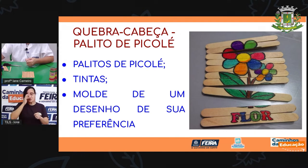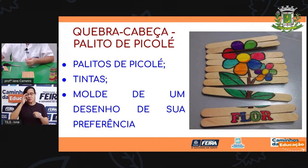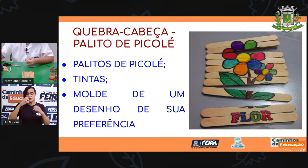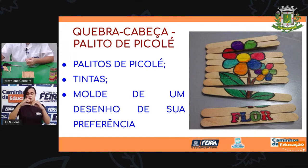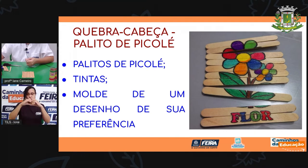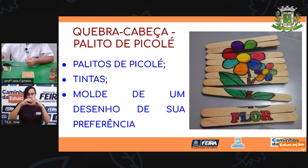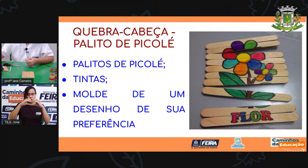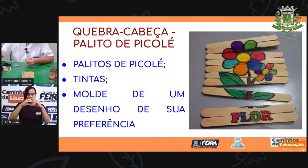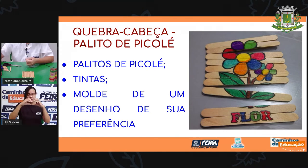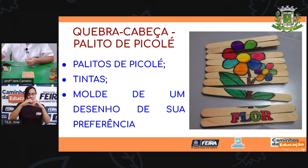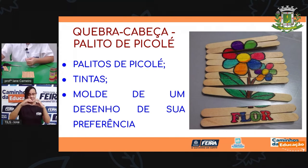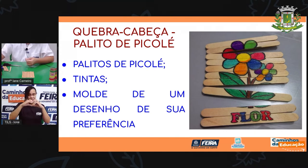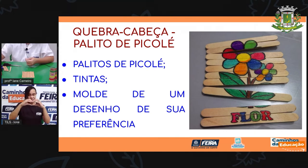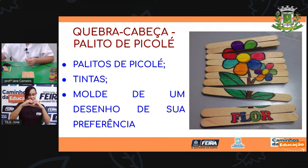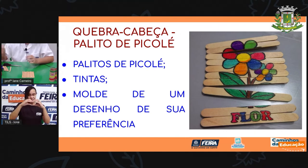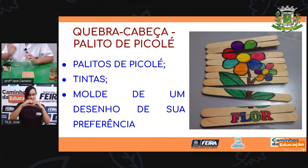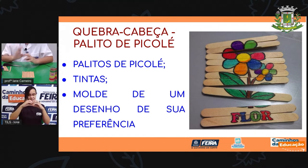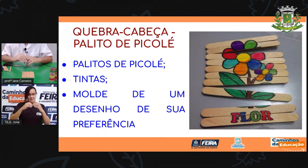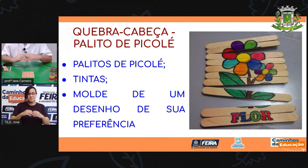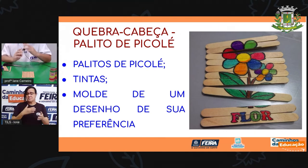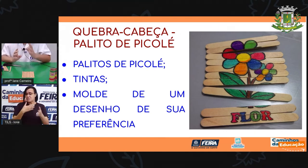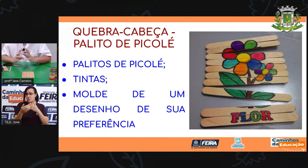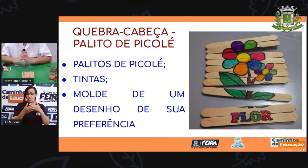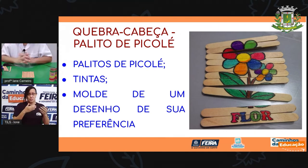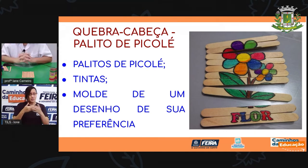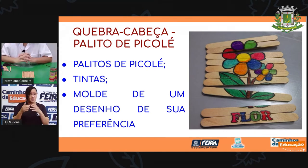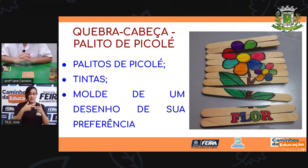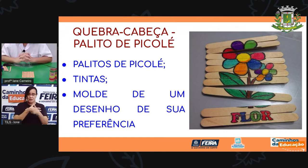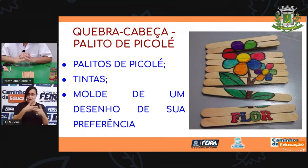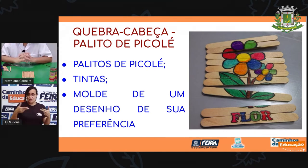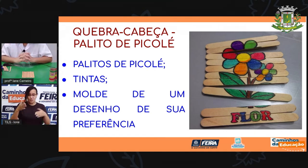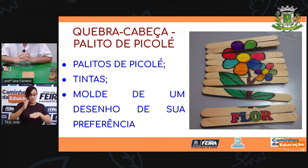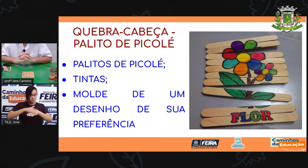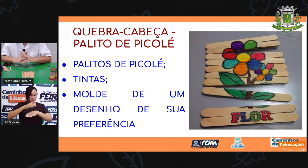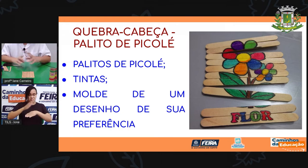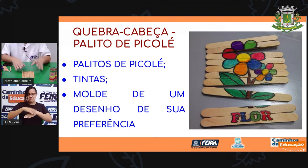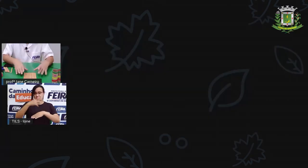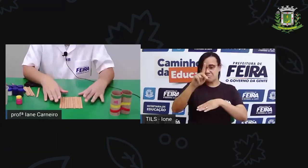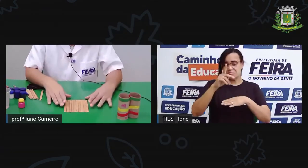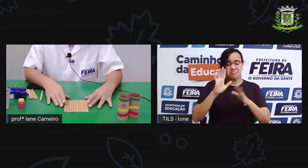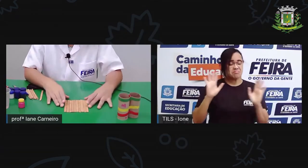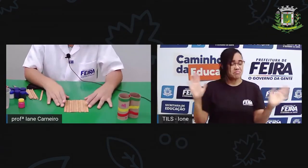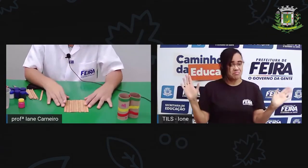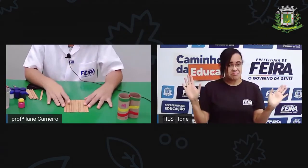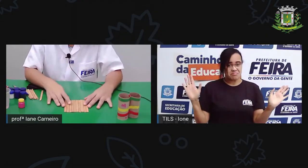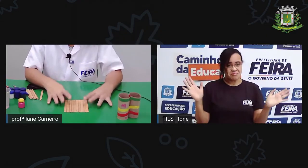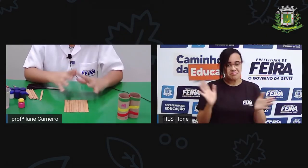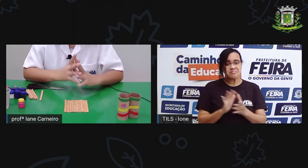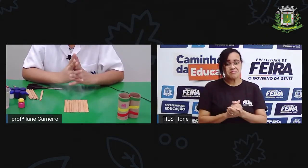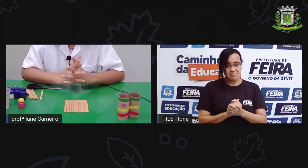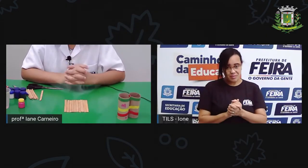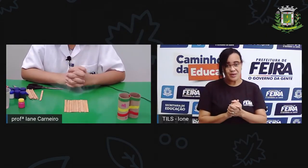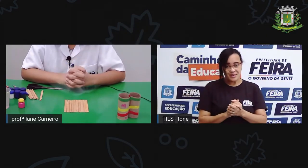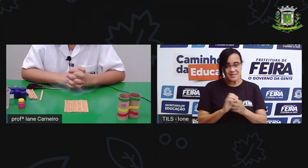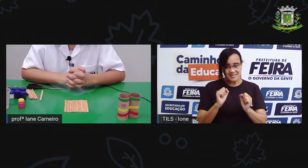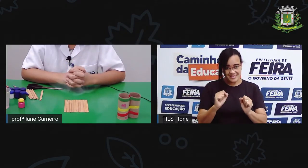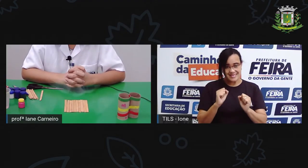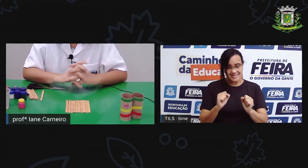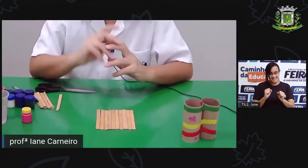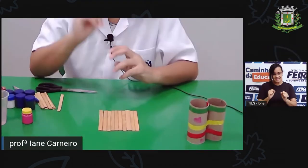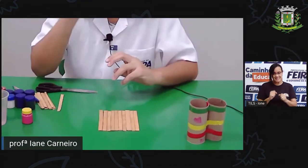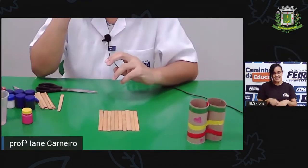de futebol. Você pode fazer o que você, sua criatividade aí mandar, tá bom? O que é que a prova vai fazer aqui? Eu acho que eu vou fazer uma